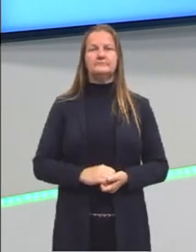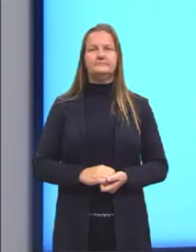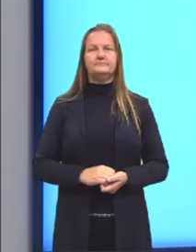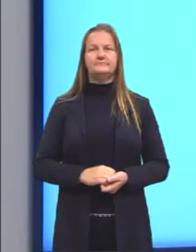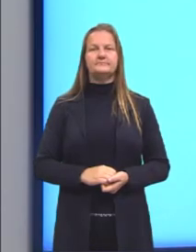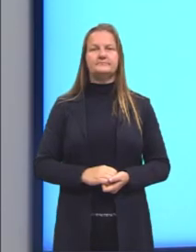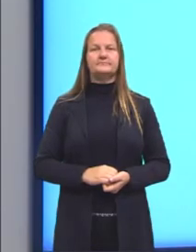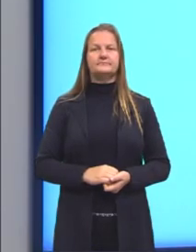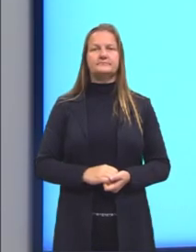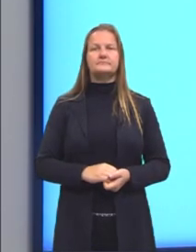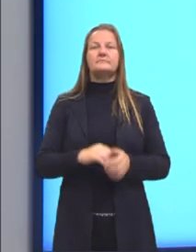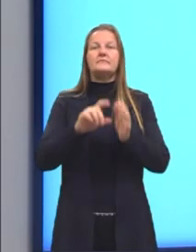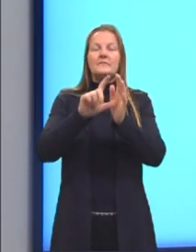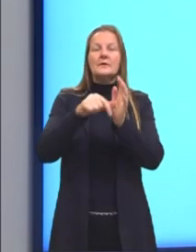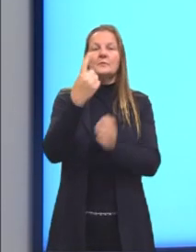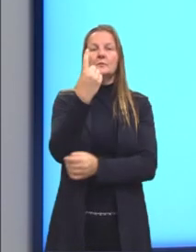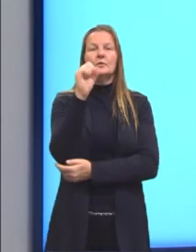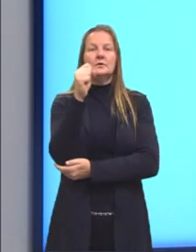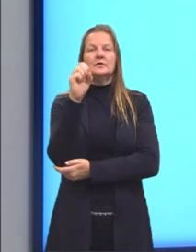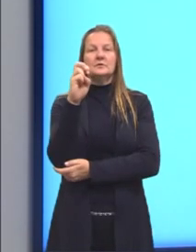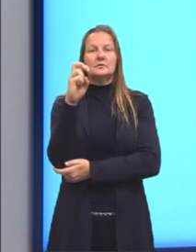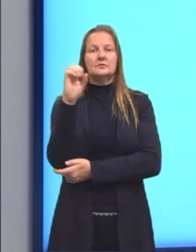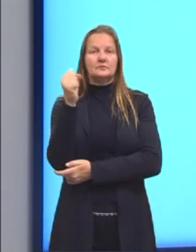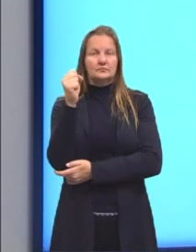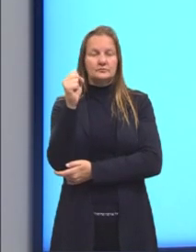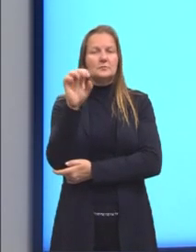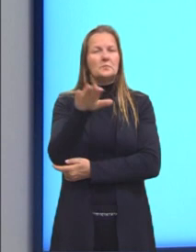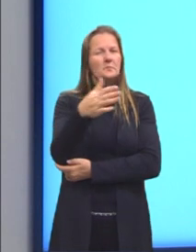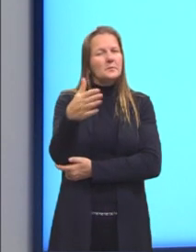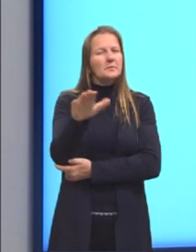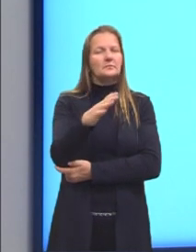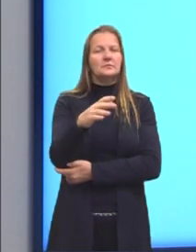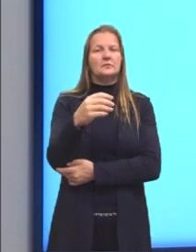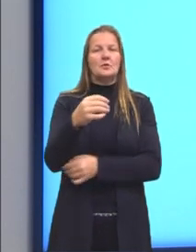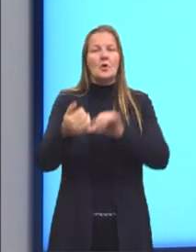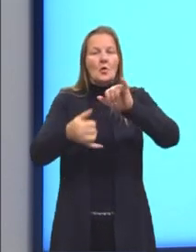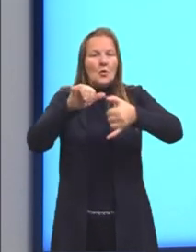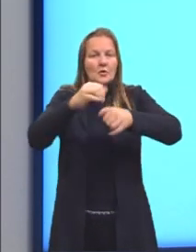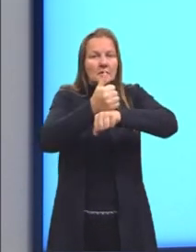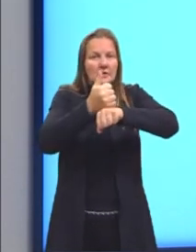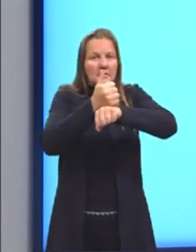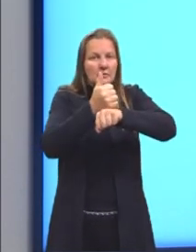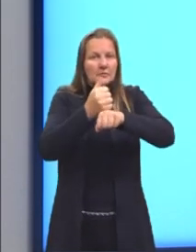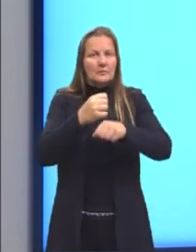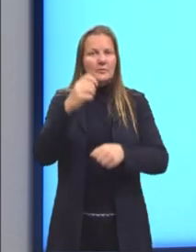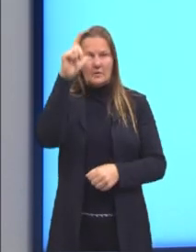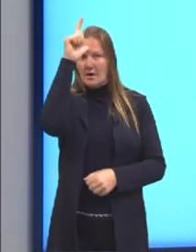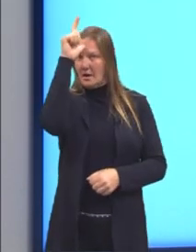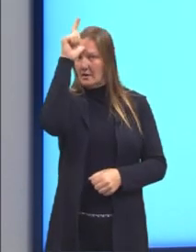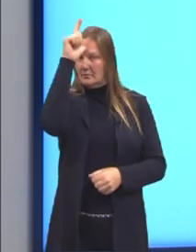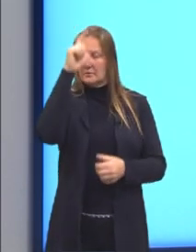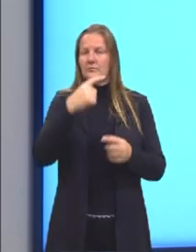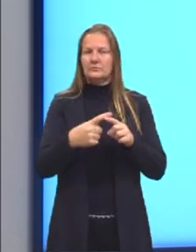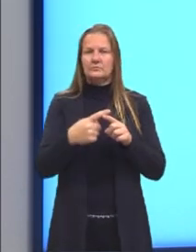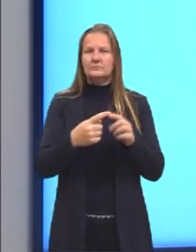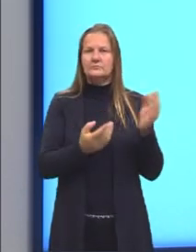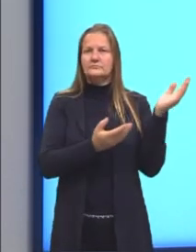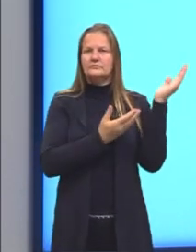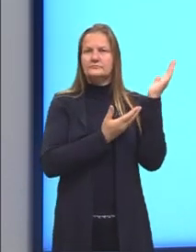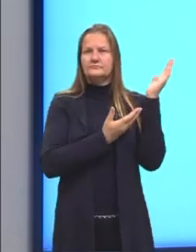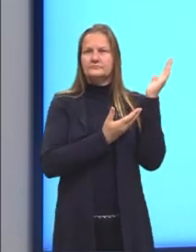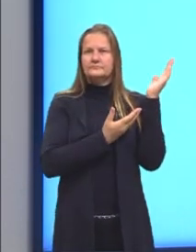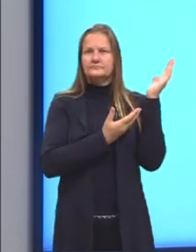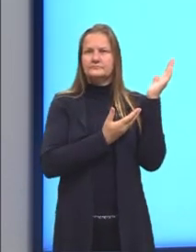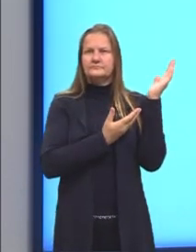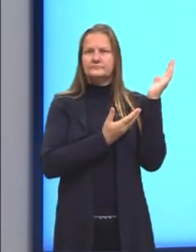e daí só em 1858 mais ou menos o químico alemão kekulé e aí sim todo mundo deve lembrado